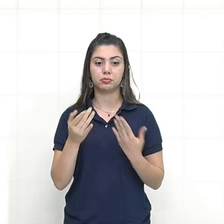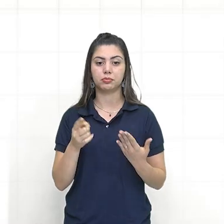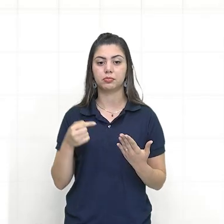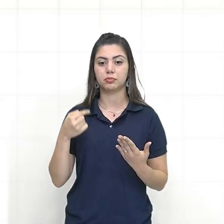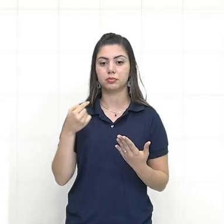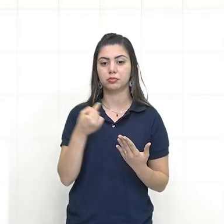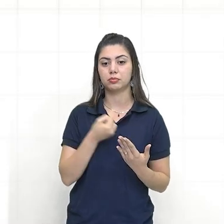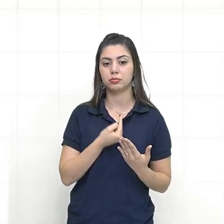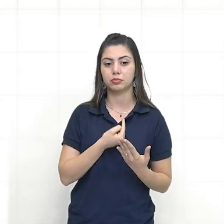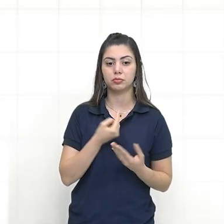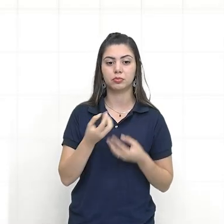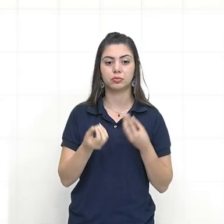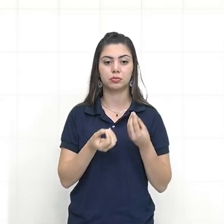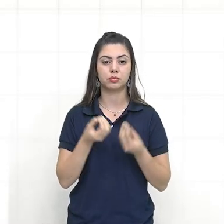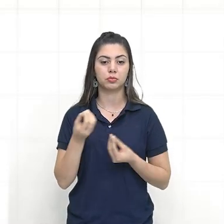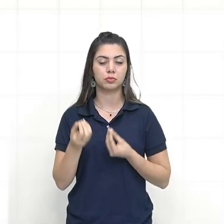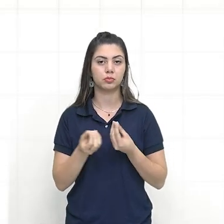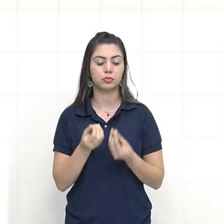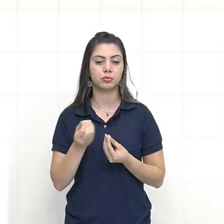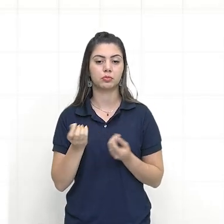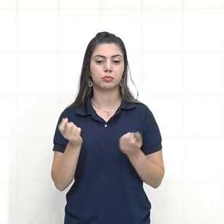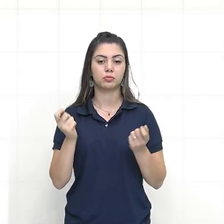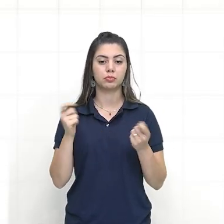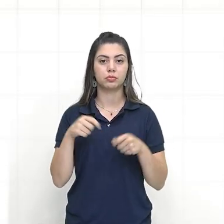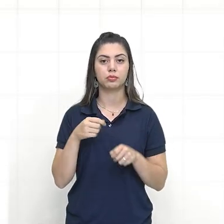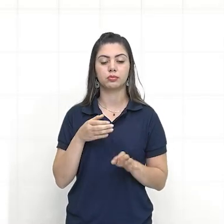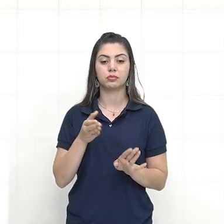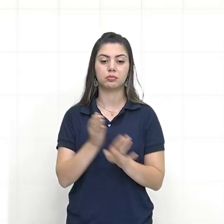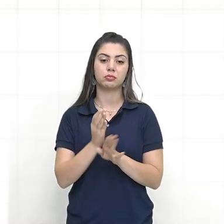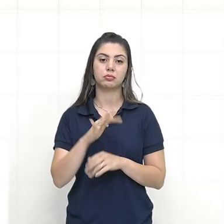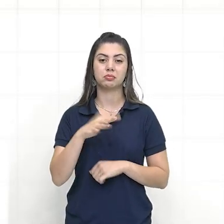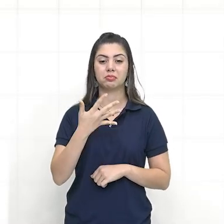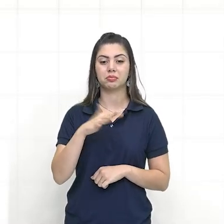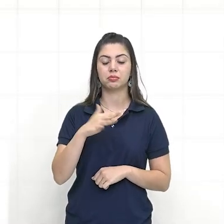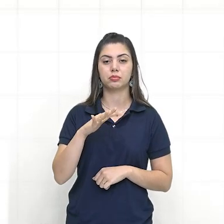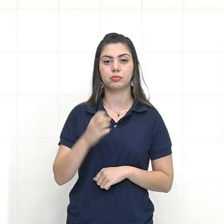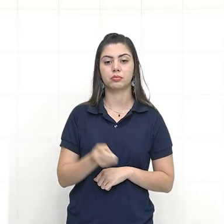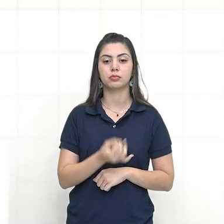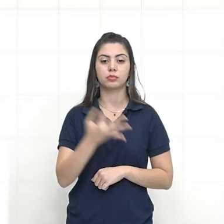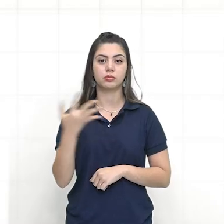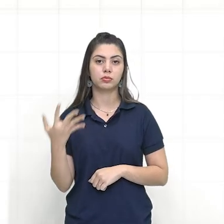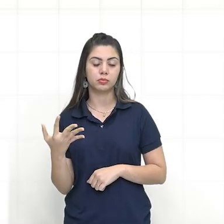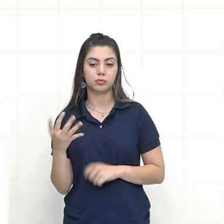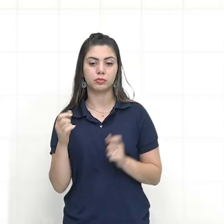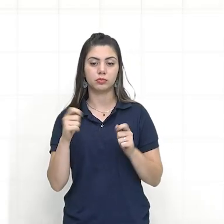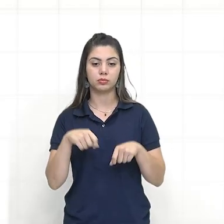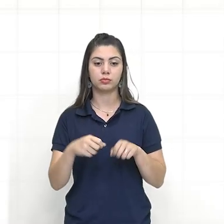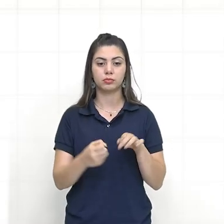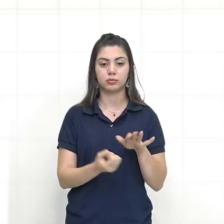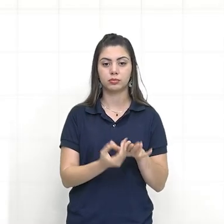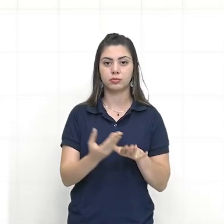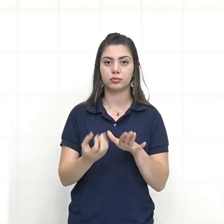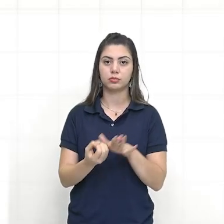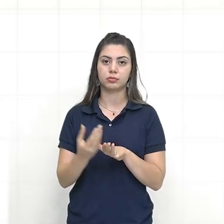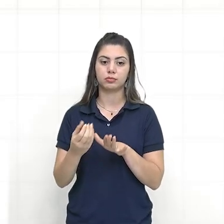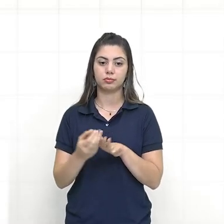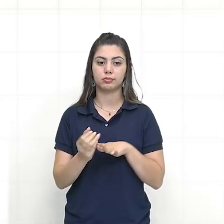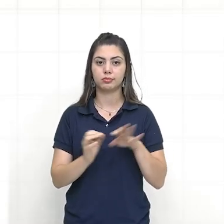podemos estimar a quantidade de proteína que deverá ser produzida em cada